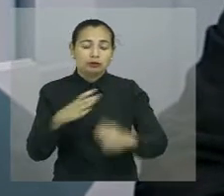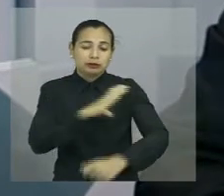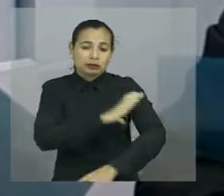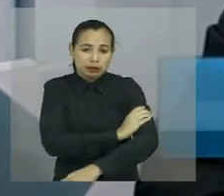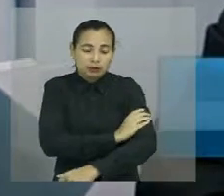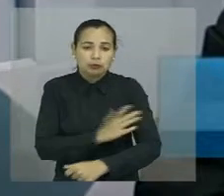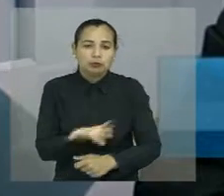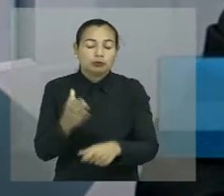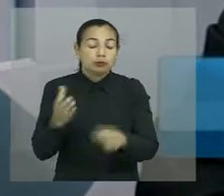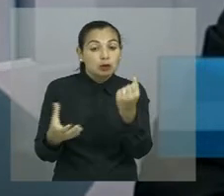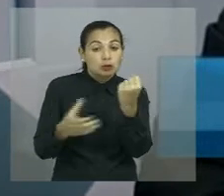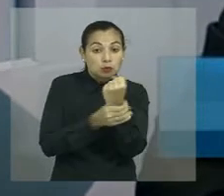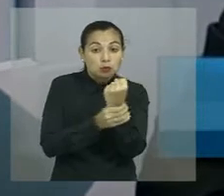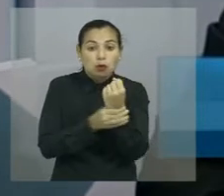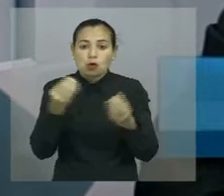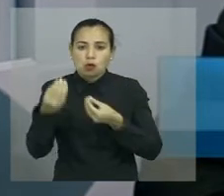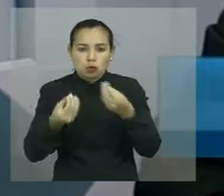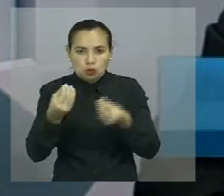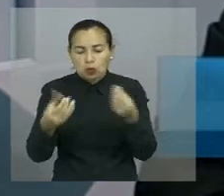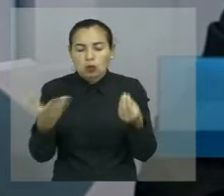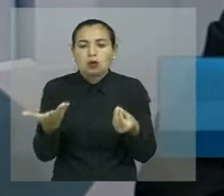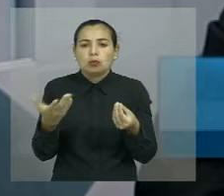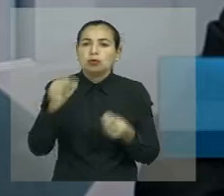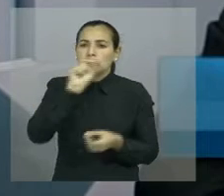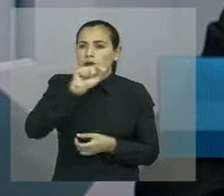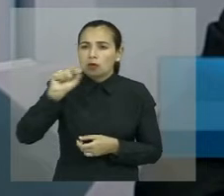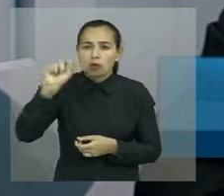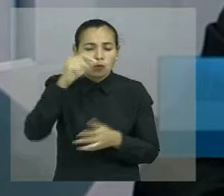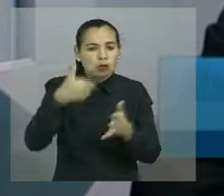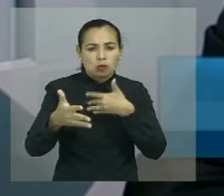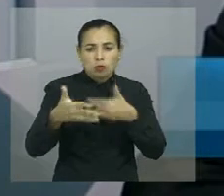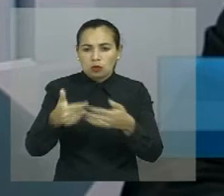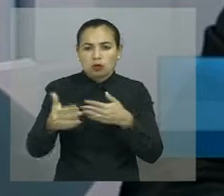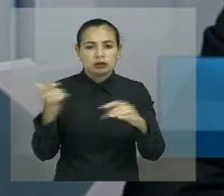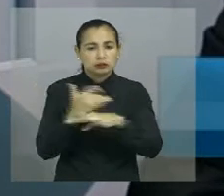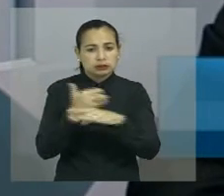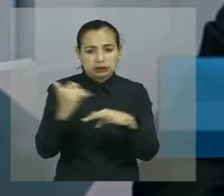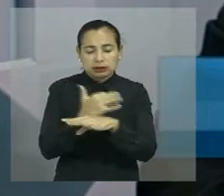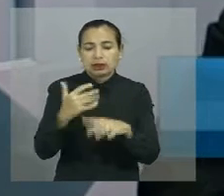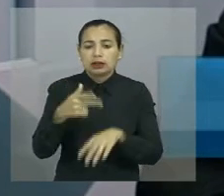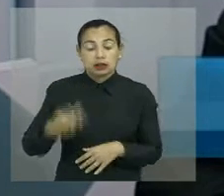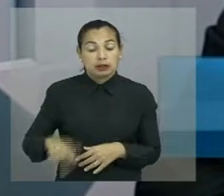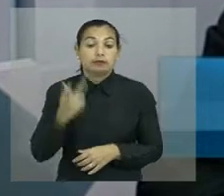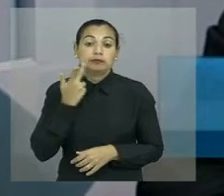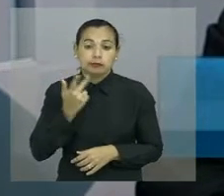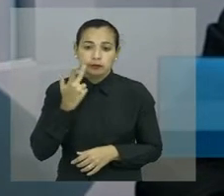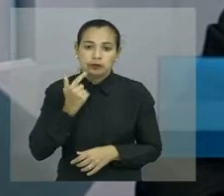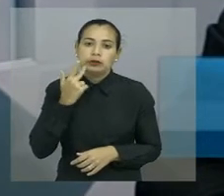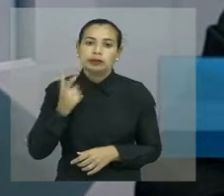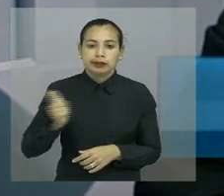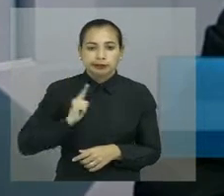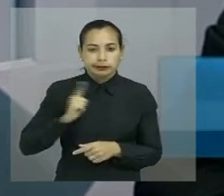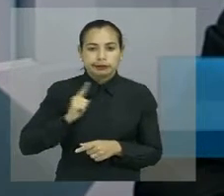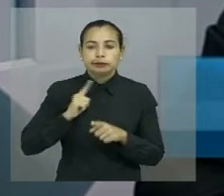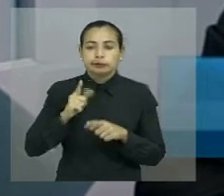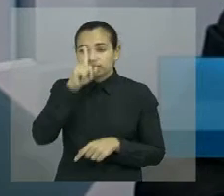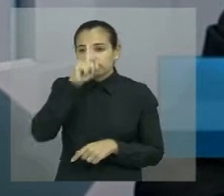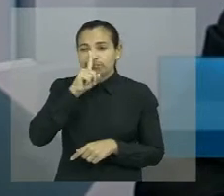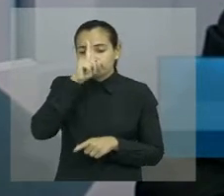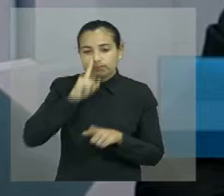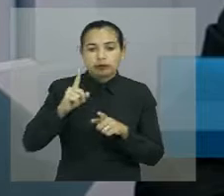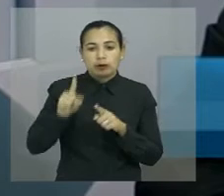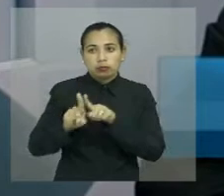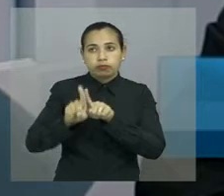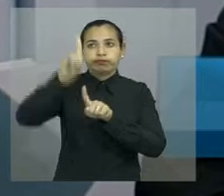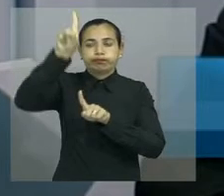há como não tratar, é um dos gargalos de toda e qualquer cidade, e não é diferente Fortaleza, que hoje é considerada, infelizmente, ainda uma das cidades mais